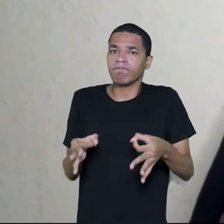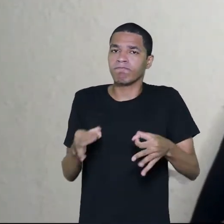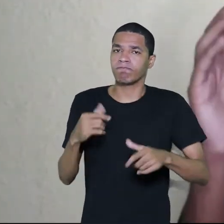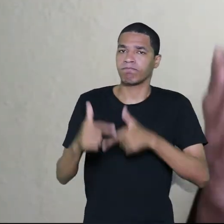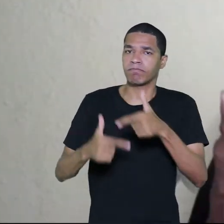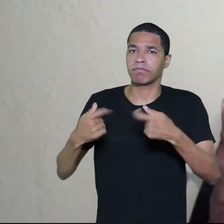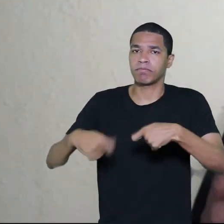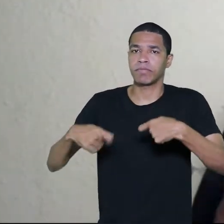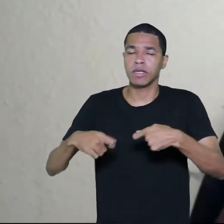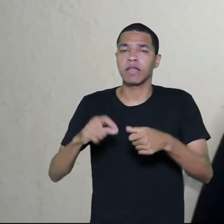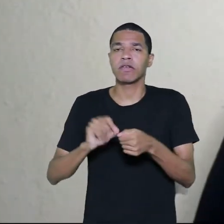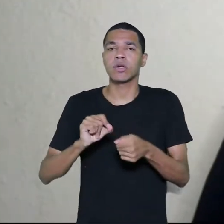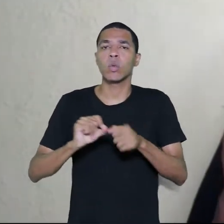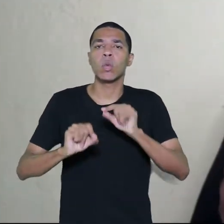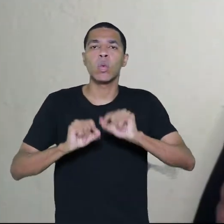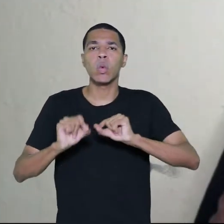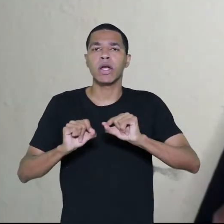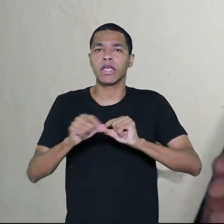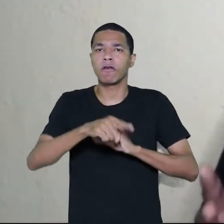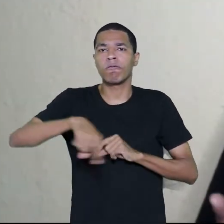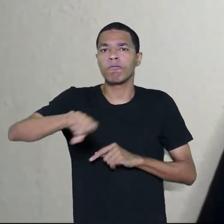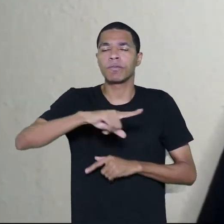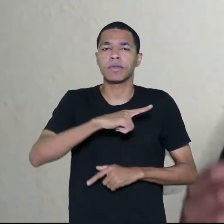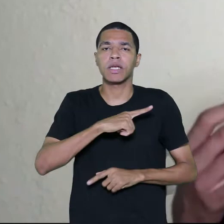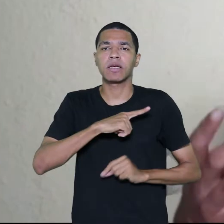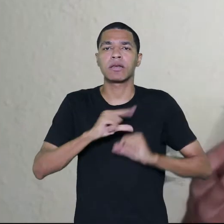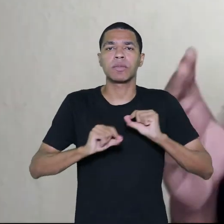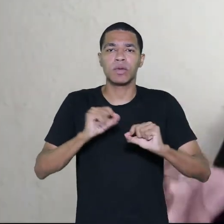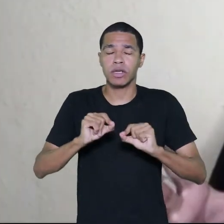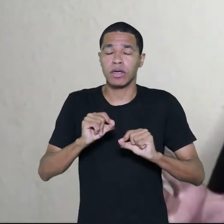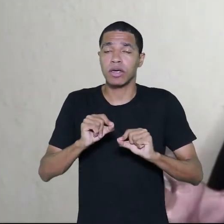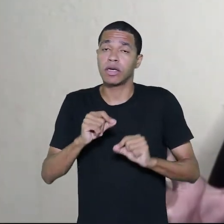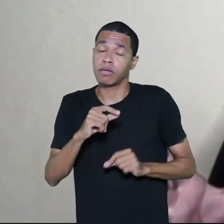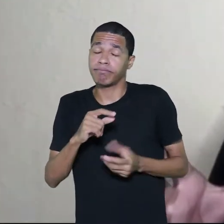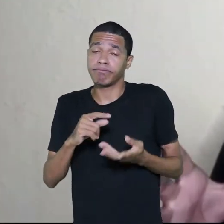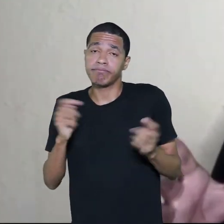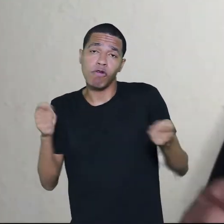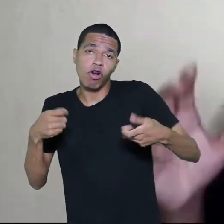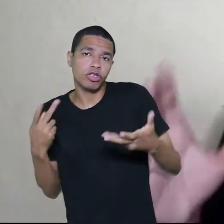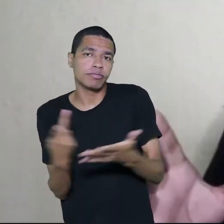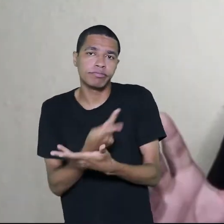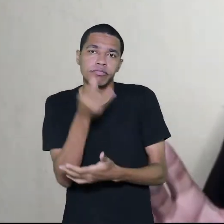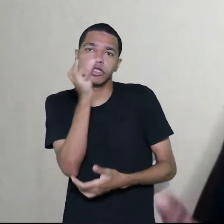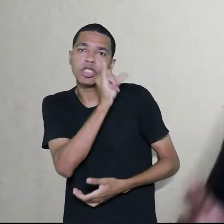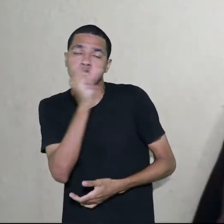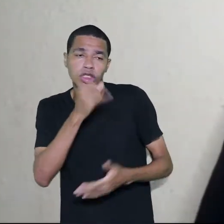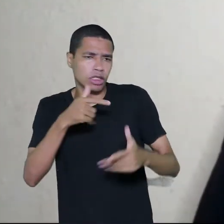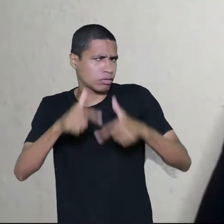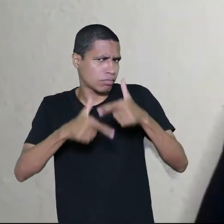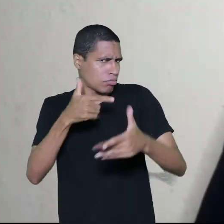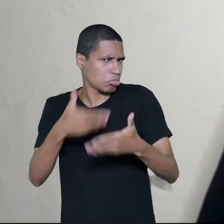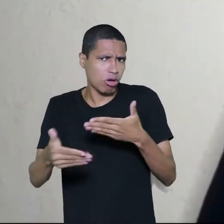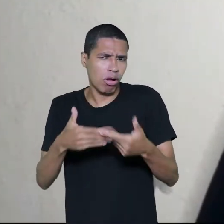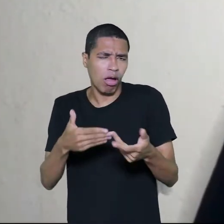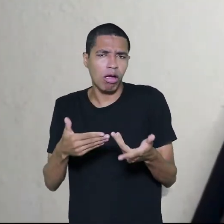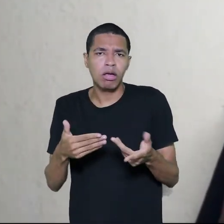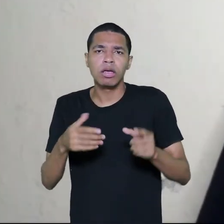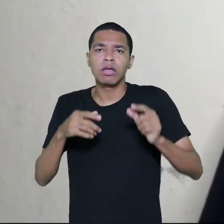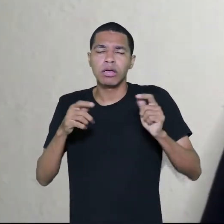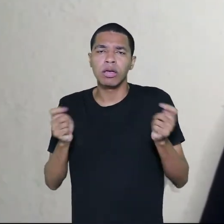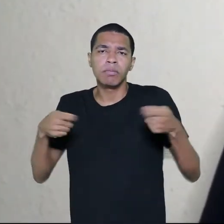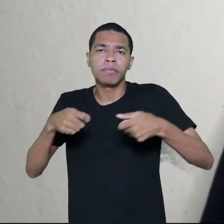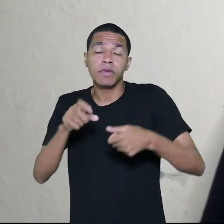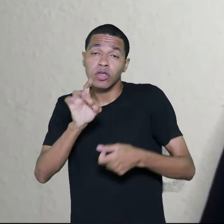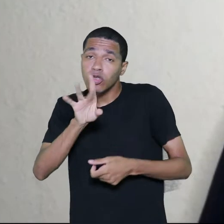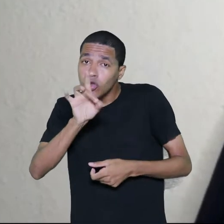instalações elétricas deixará você sempre propenso a riscos de eletricidade. Todo trabalho envolvendo eletricidade deve